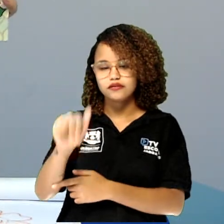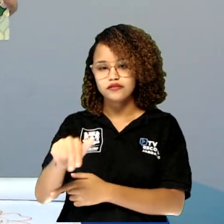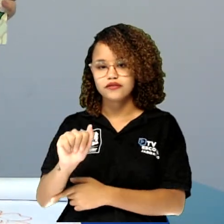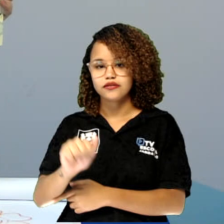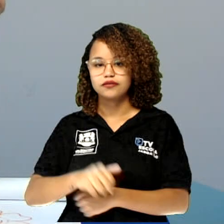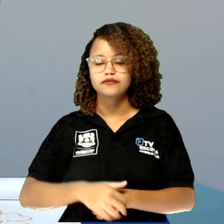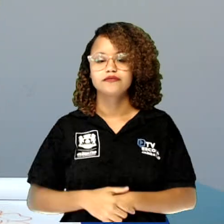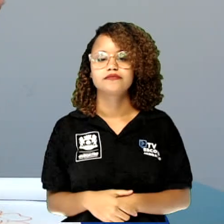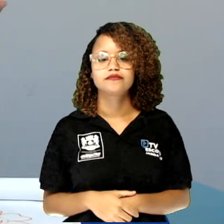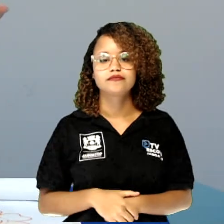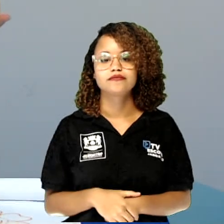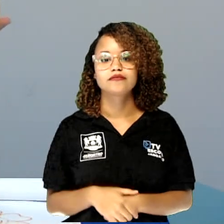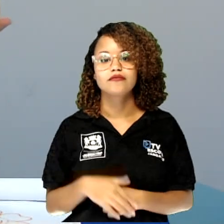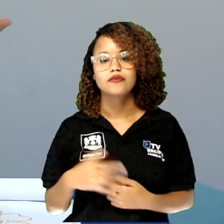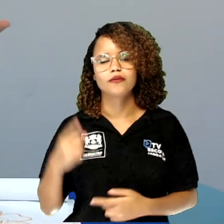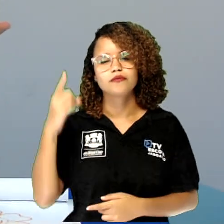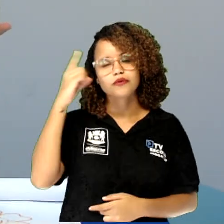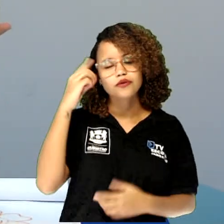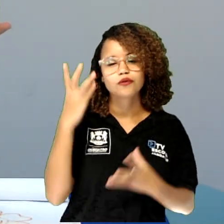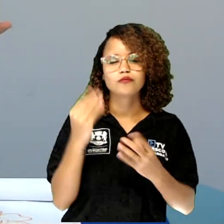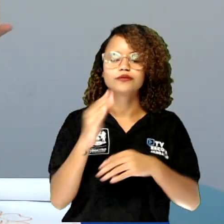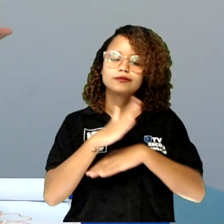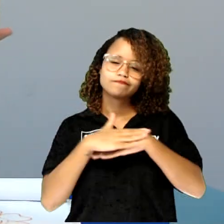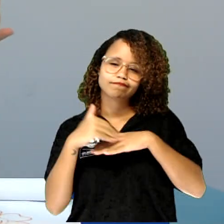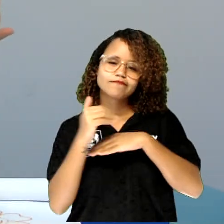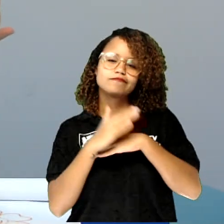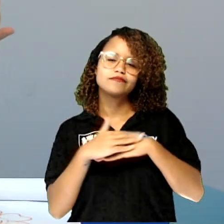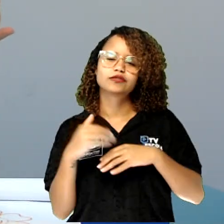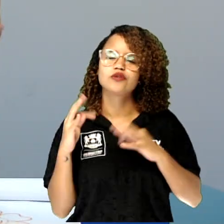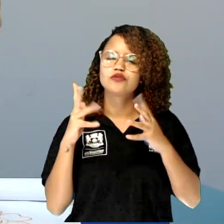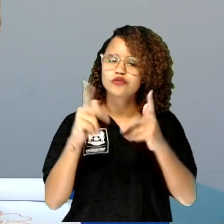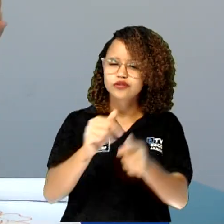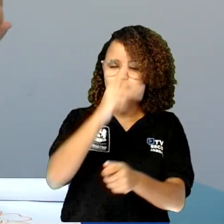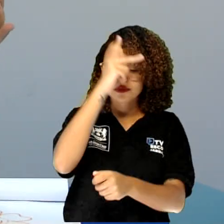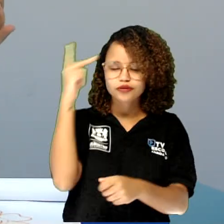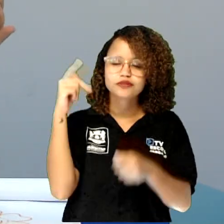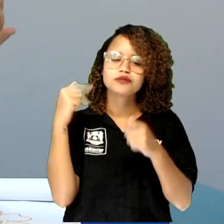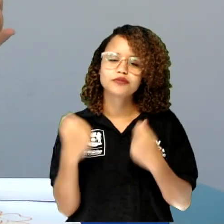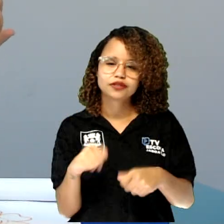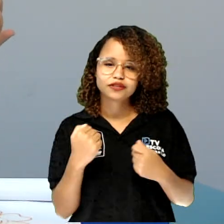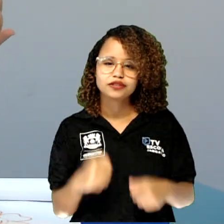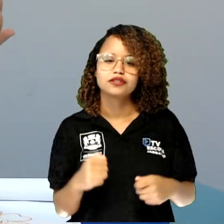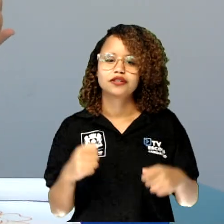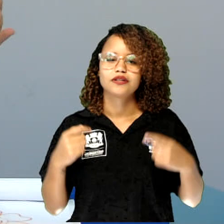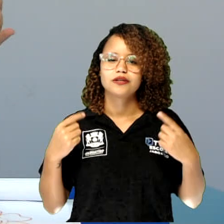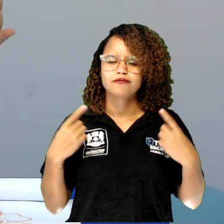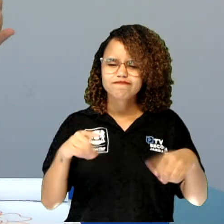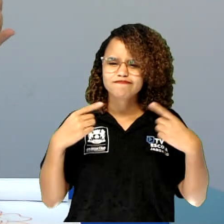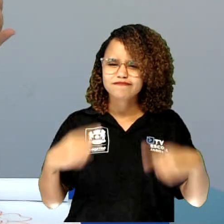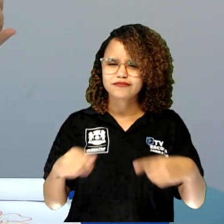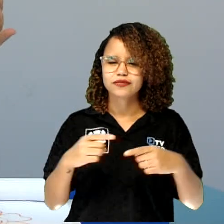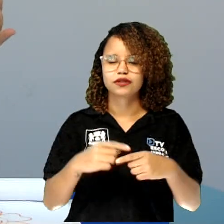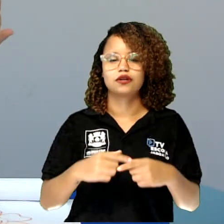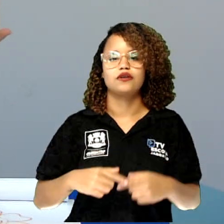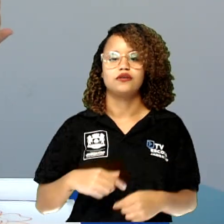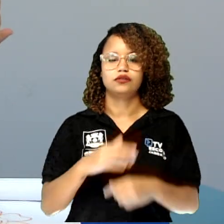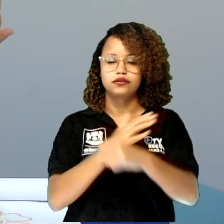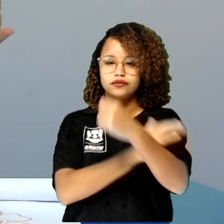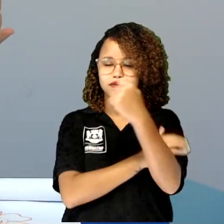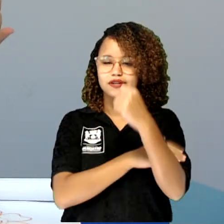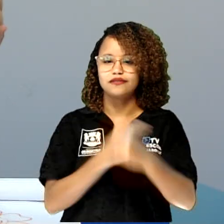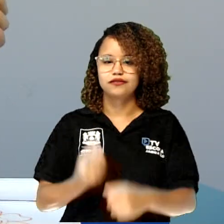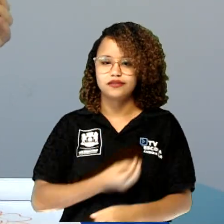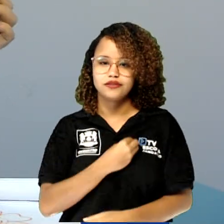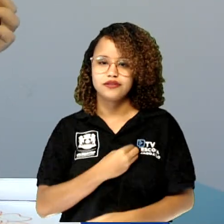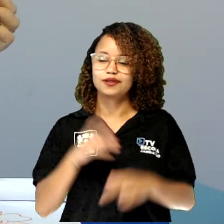Brandão, foi pensada com muito carinho para todo mundo que está precisando enfrentar as grandes batalhas da vida. Espero que